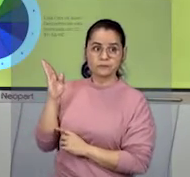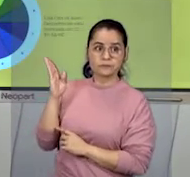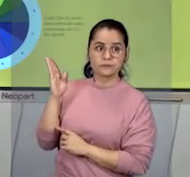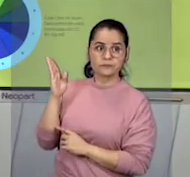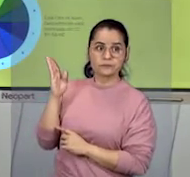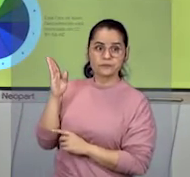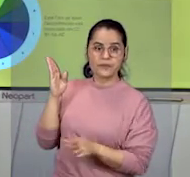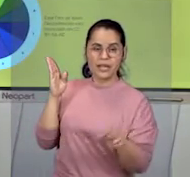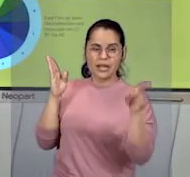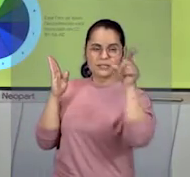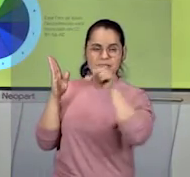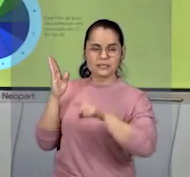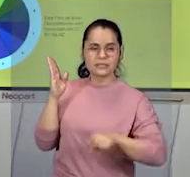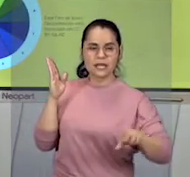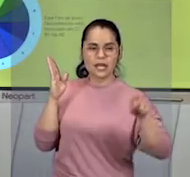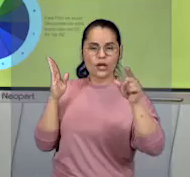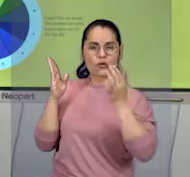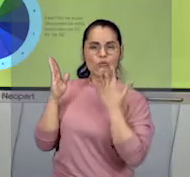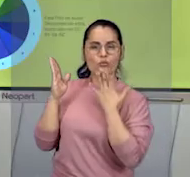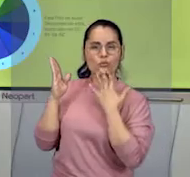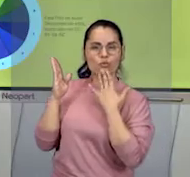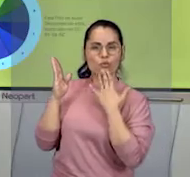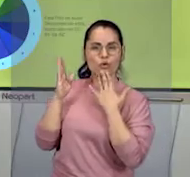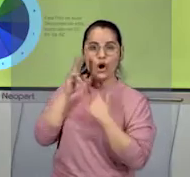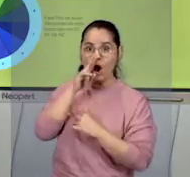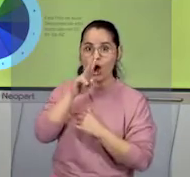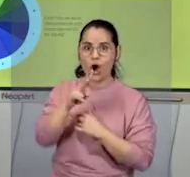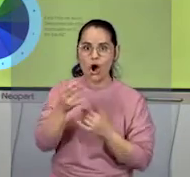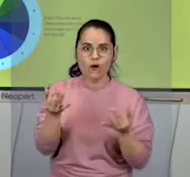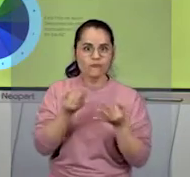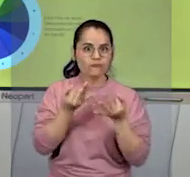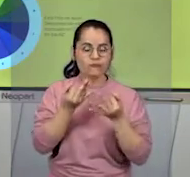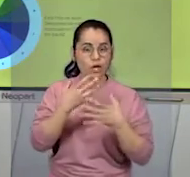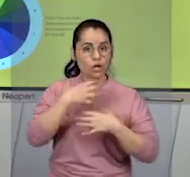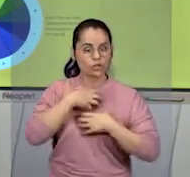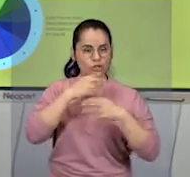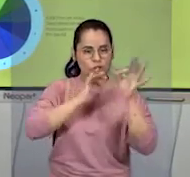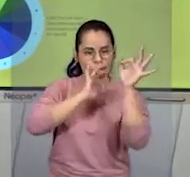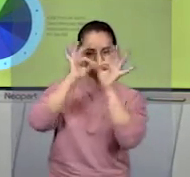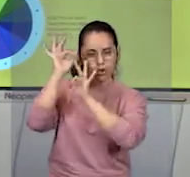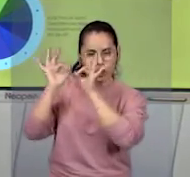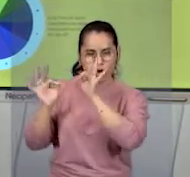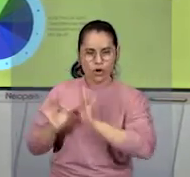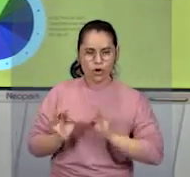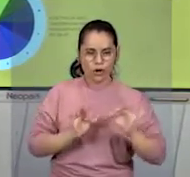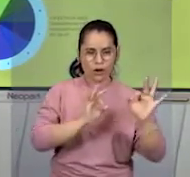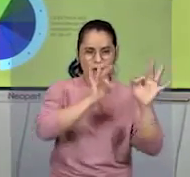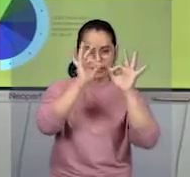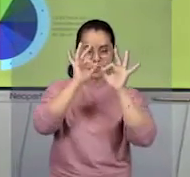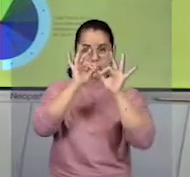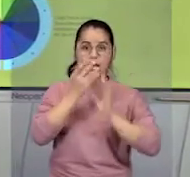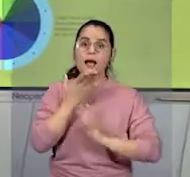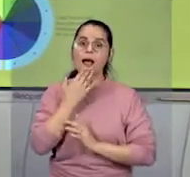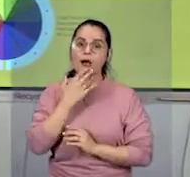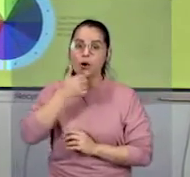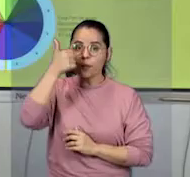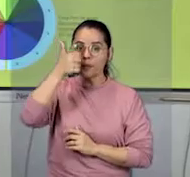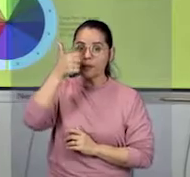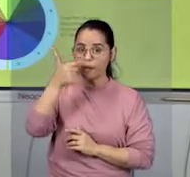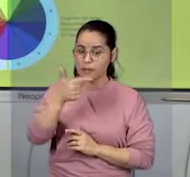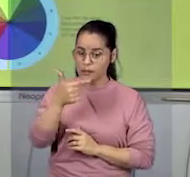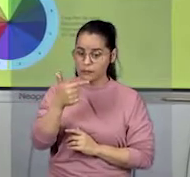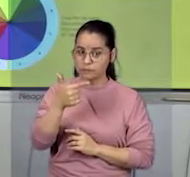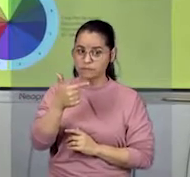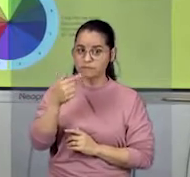Círculo cromático. Olha que maravilha! É uma forma de organizar as cores primárias,